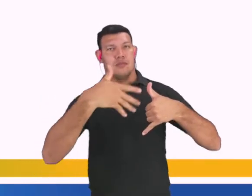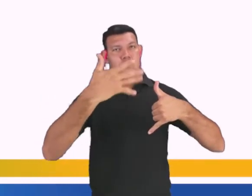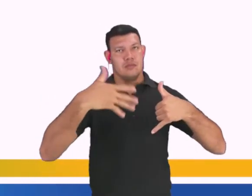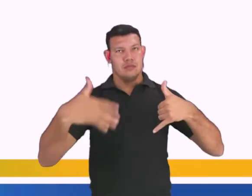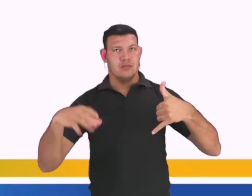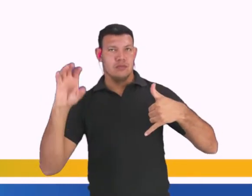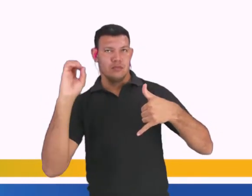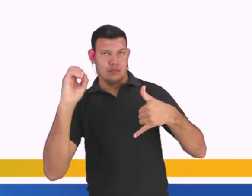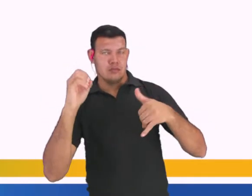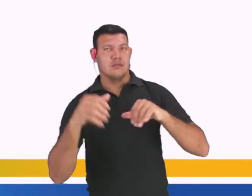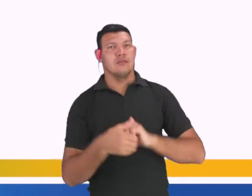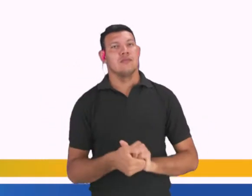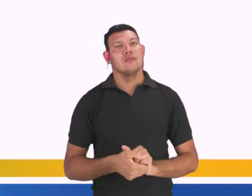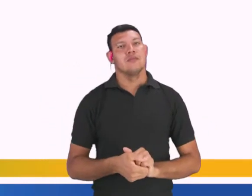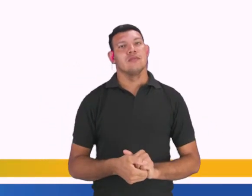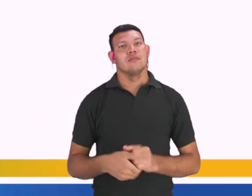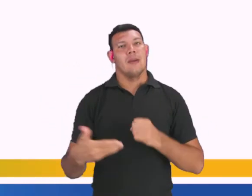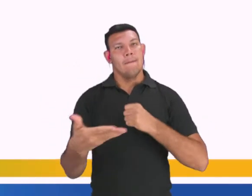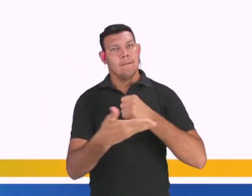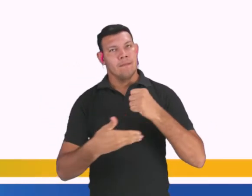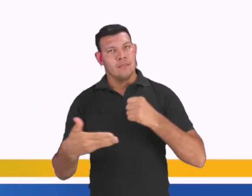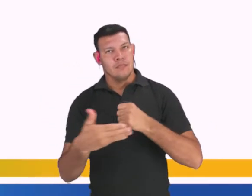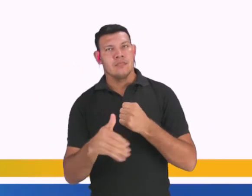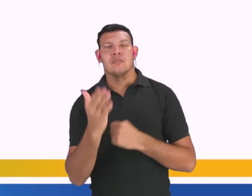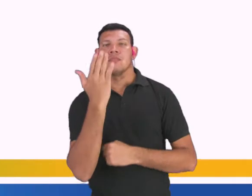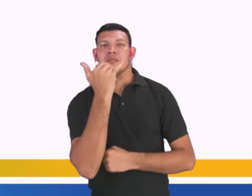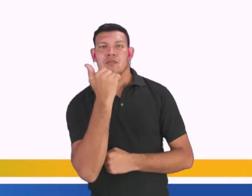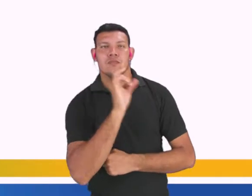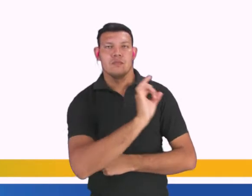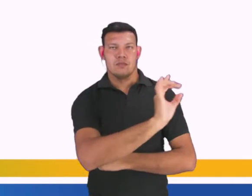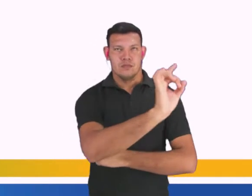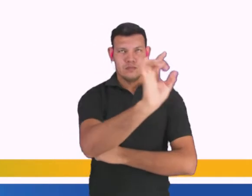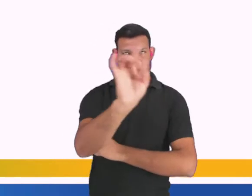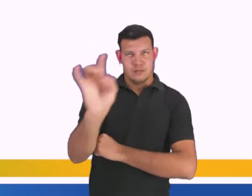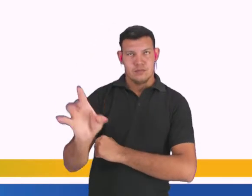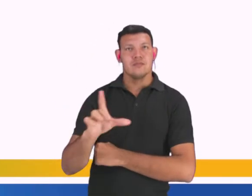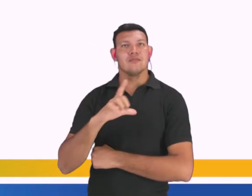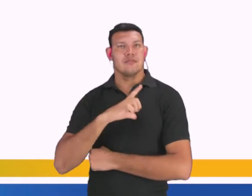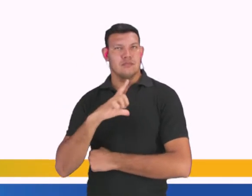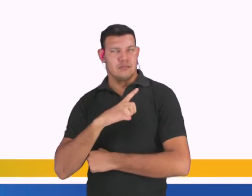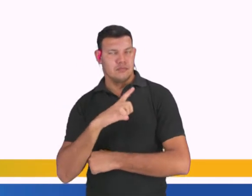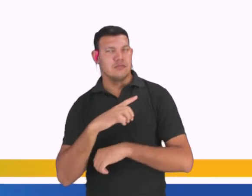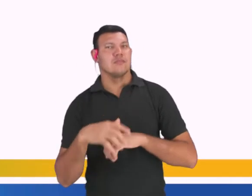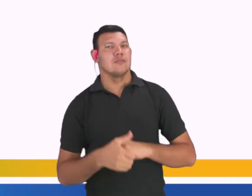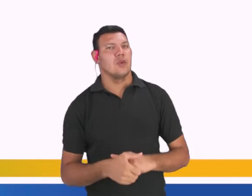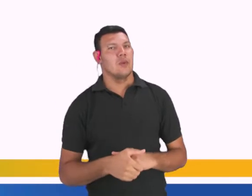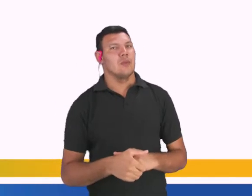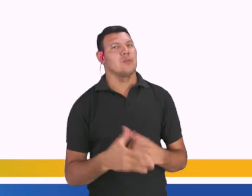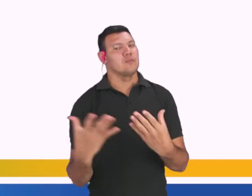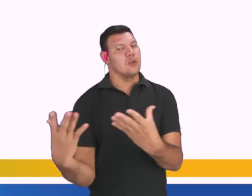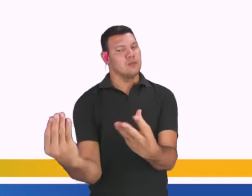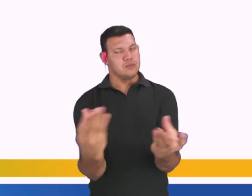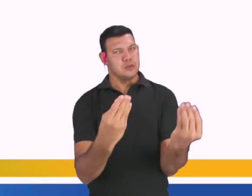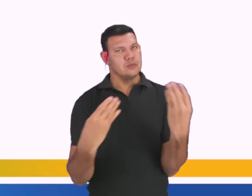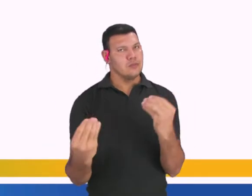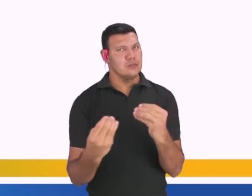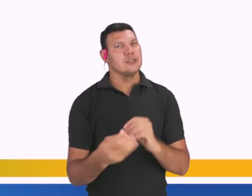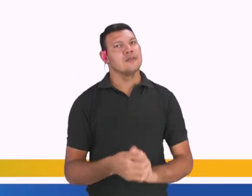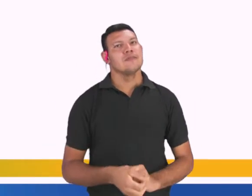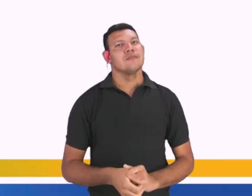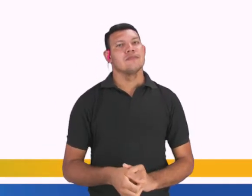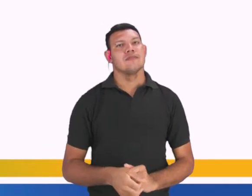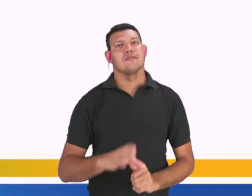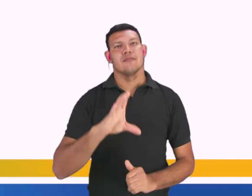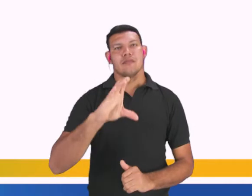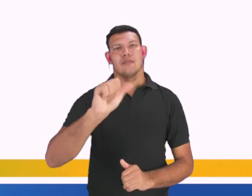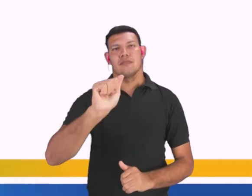nossa alimentação. Quando você vai fazer um prato, geralmente existe muito carboidrato, né? E a quantidade de carboidrato